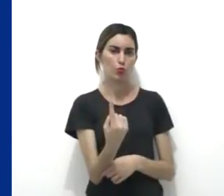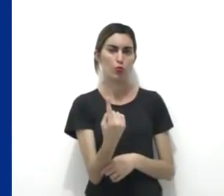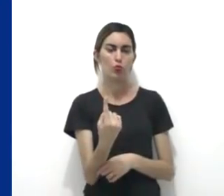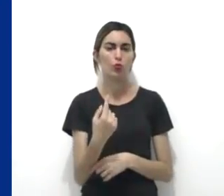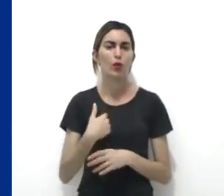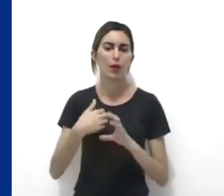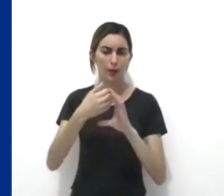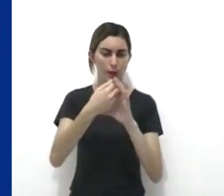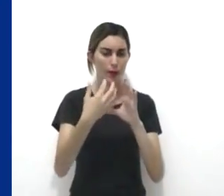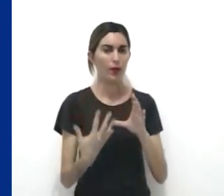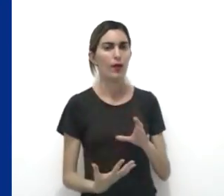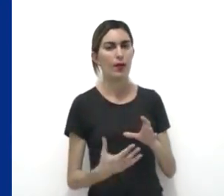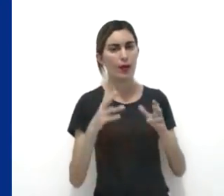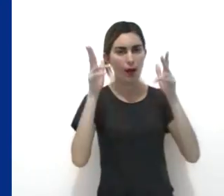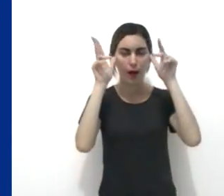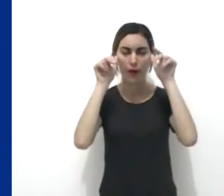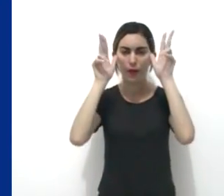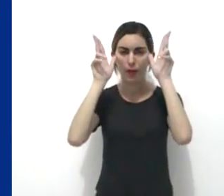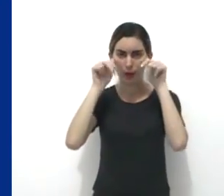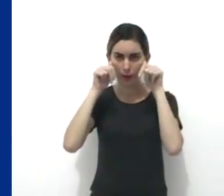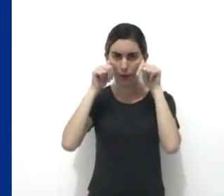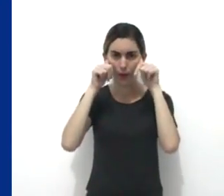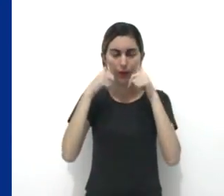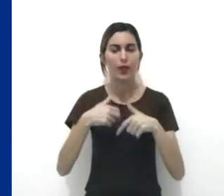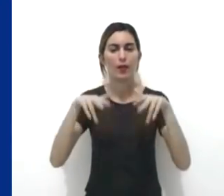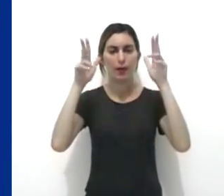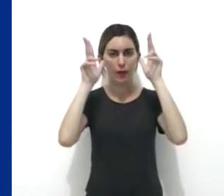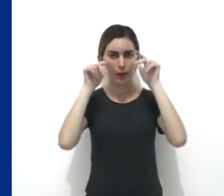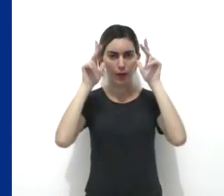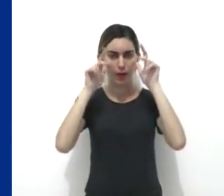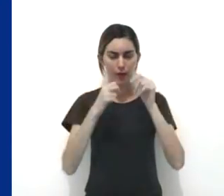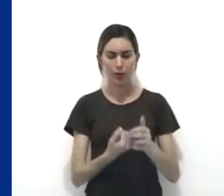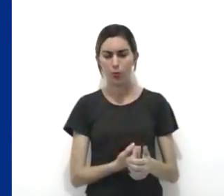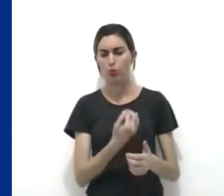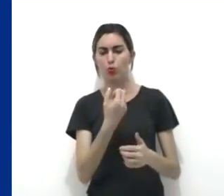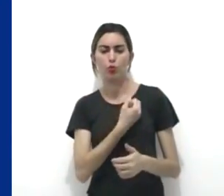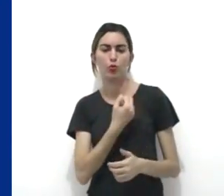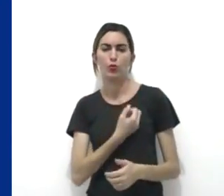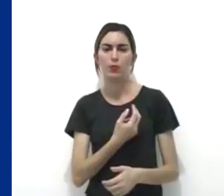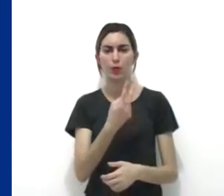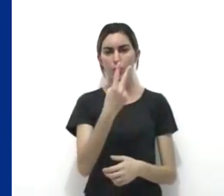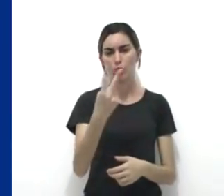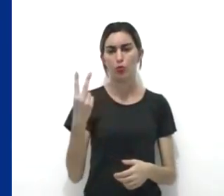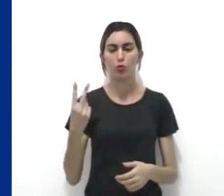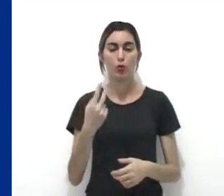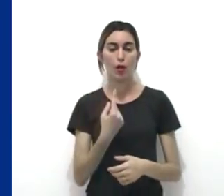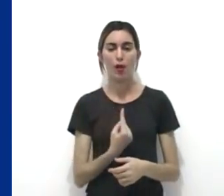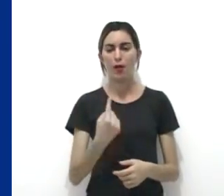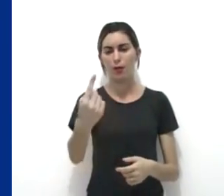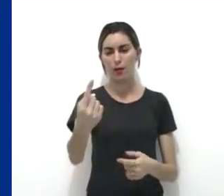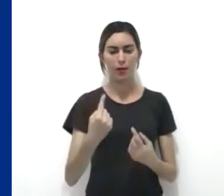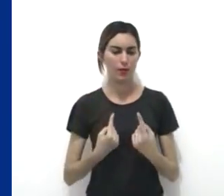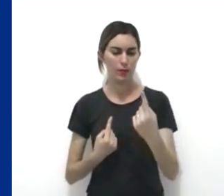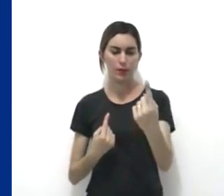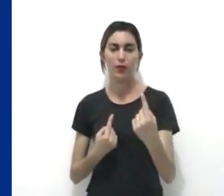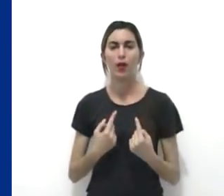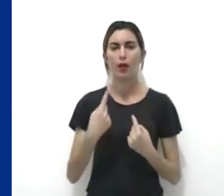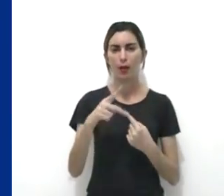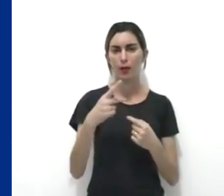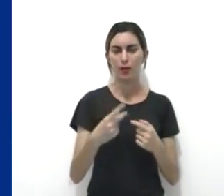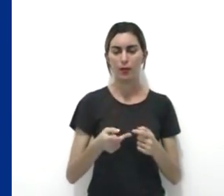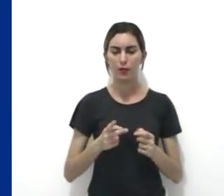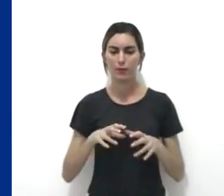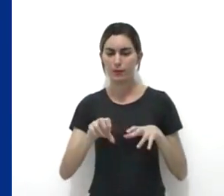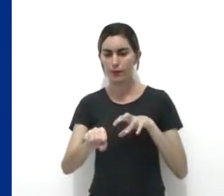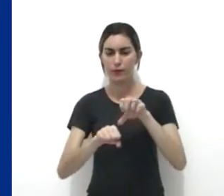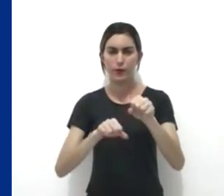1. Características do cavalo. Os cavalos são em números de 2 e em cada lado do jogo eles